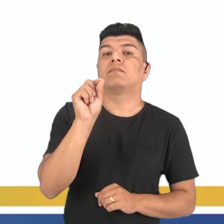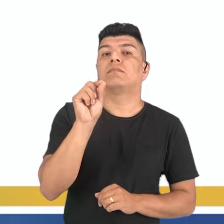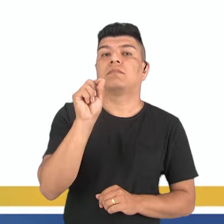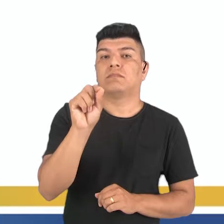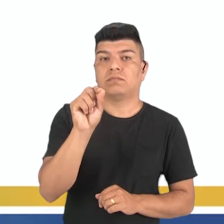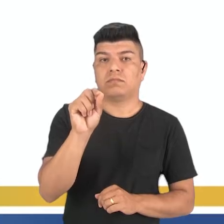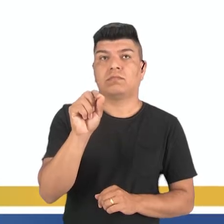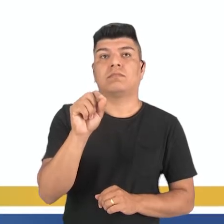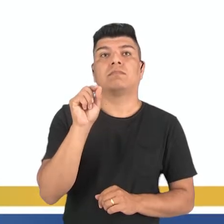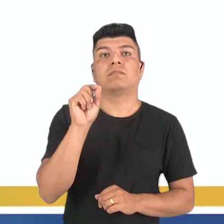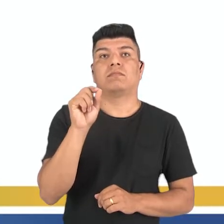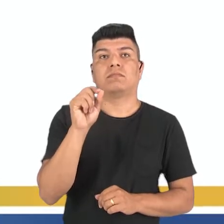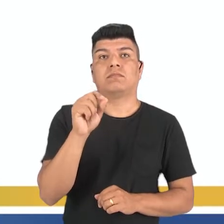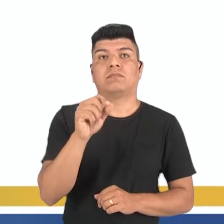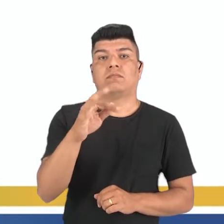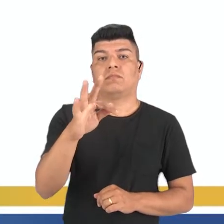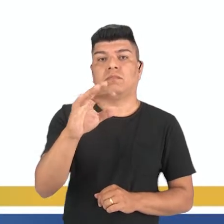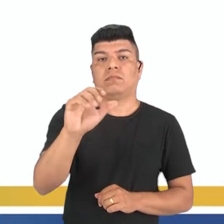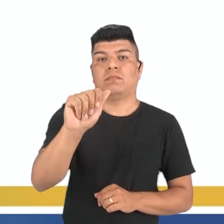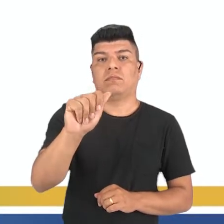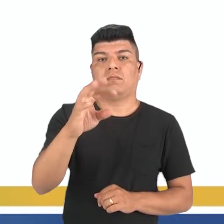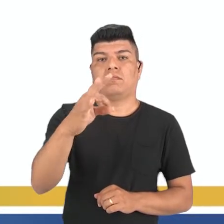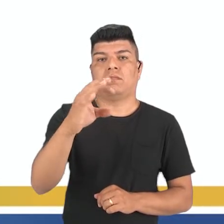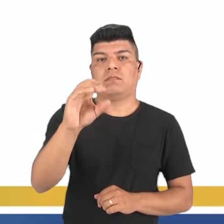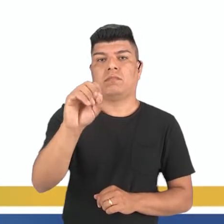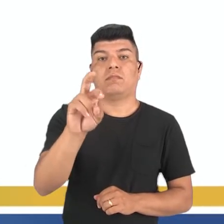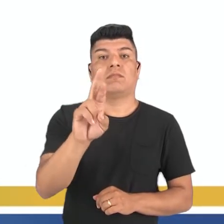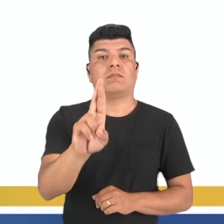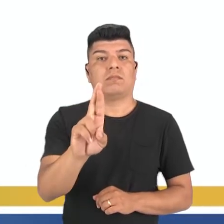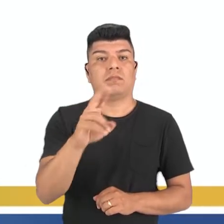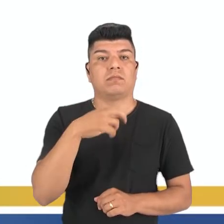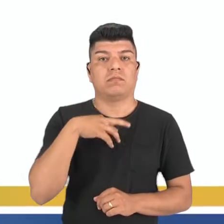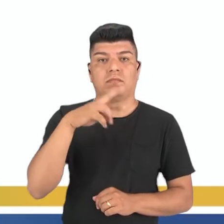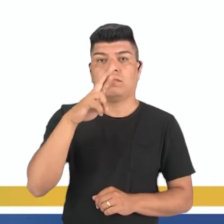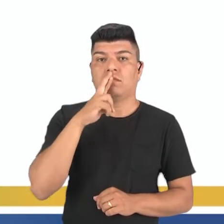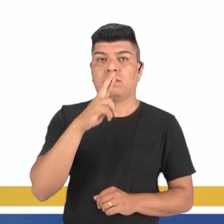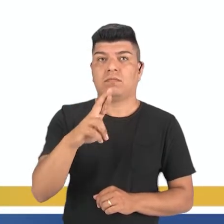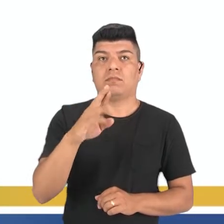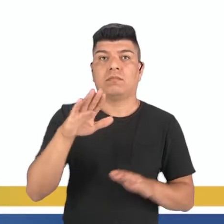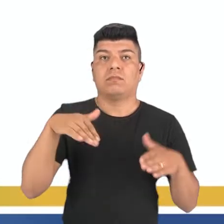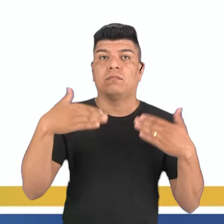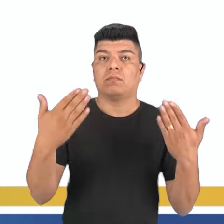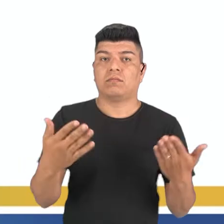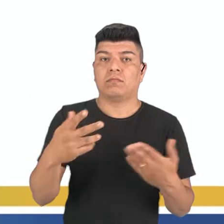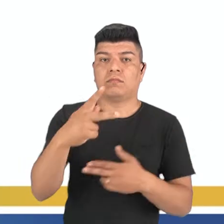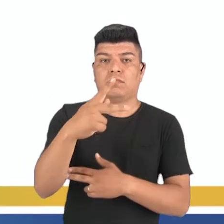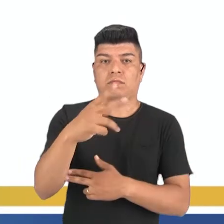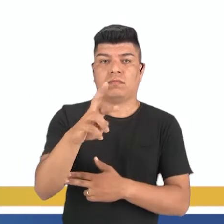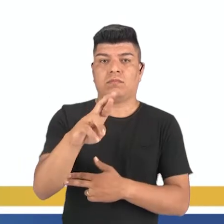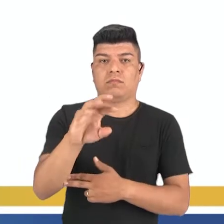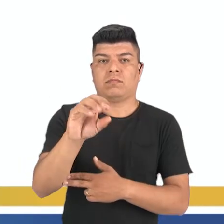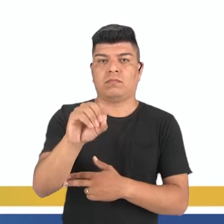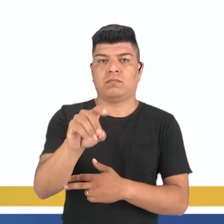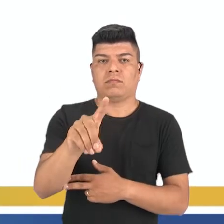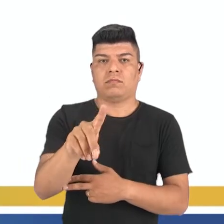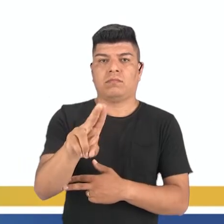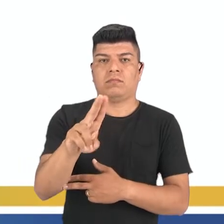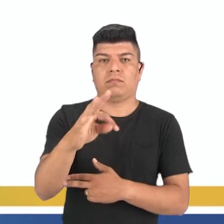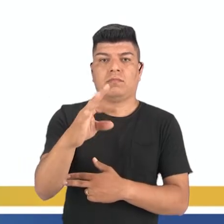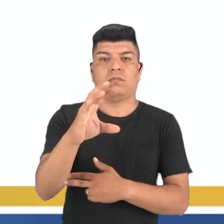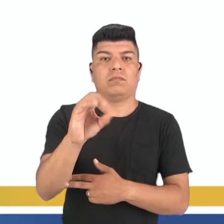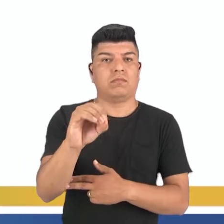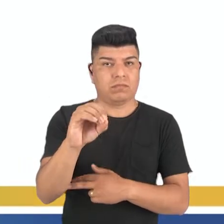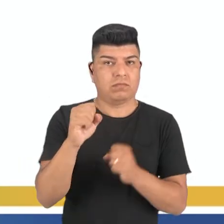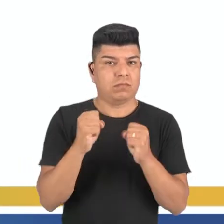O 2 e o 5 são os fatores, ok? E o resultado a gente chama de produto. Vale destacar